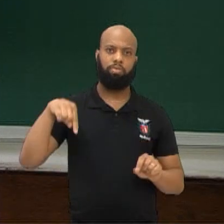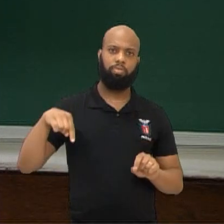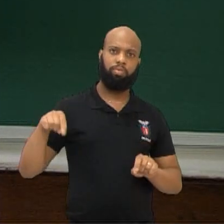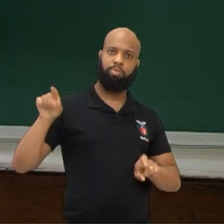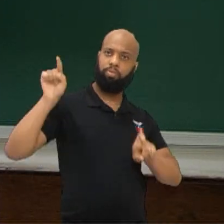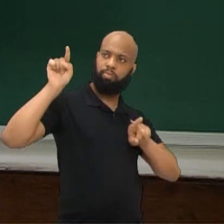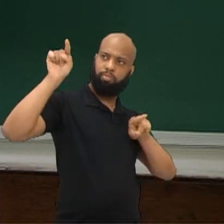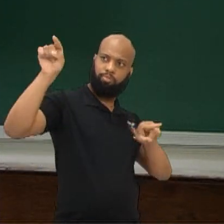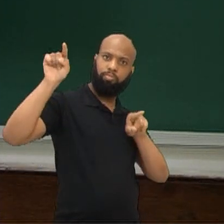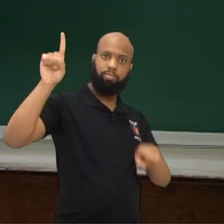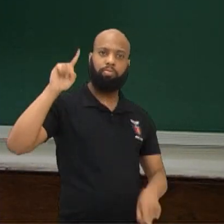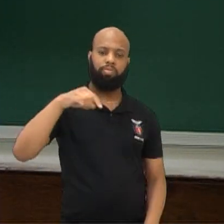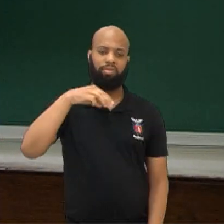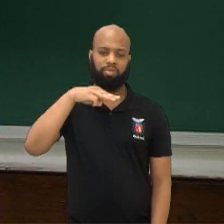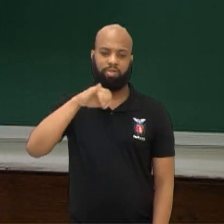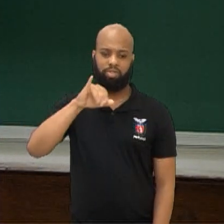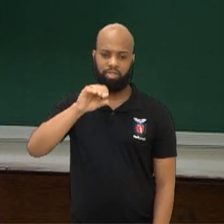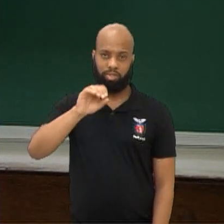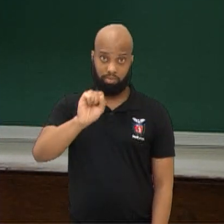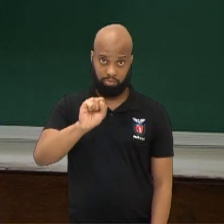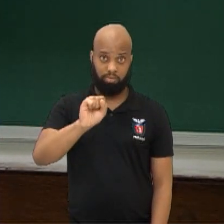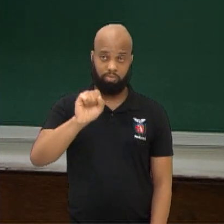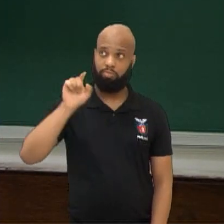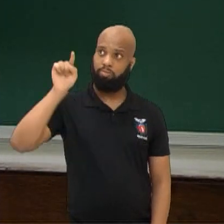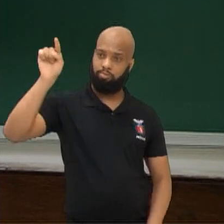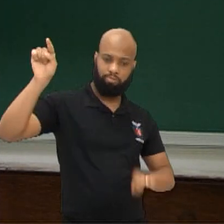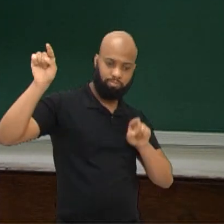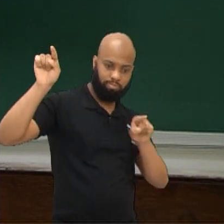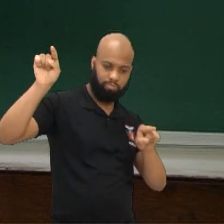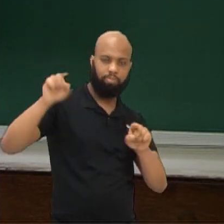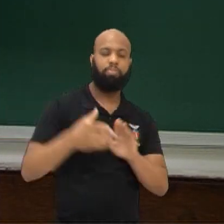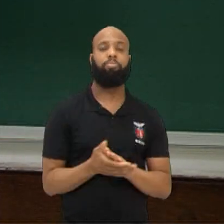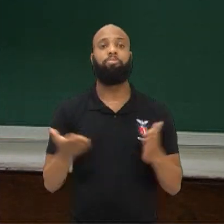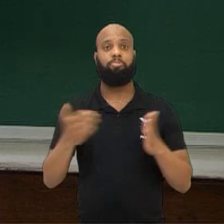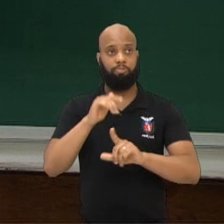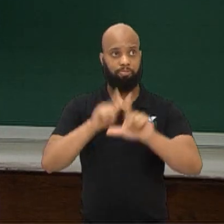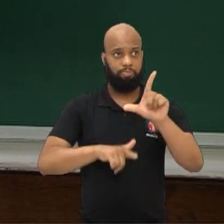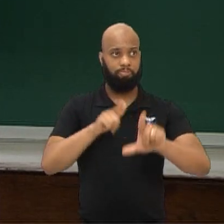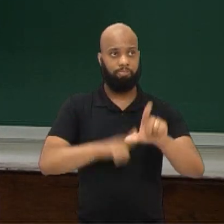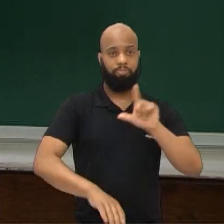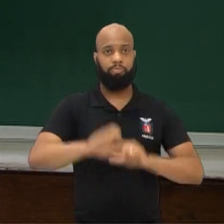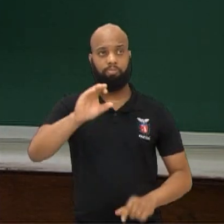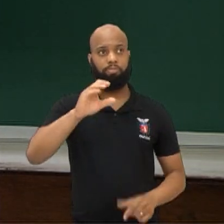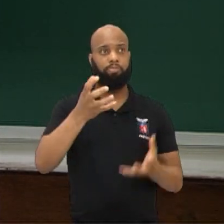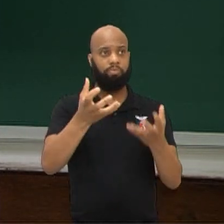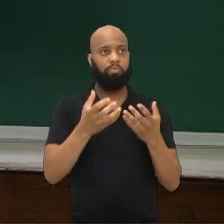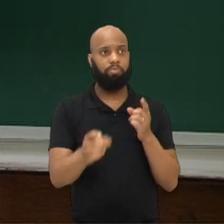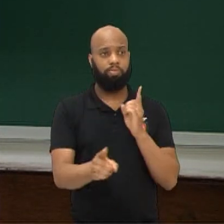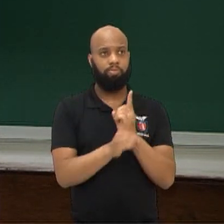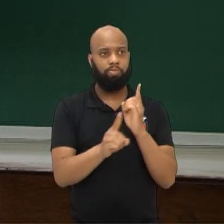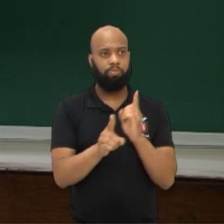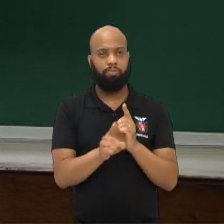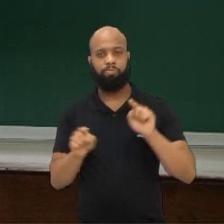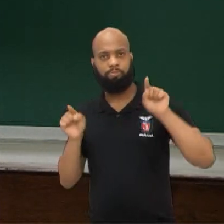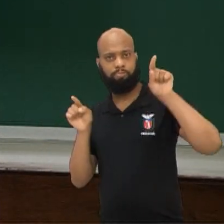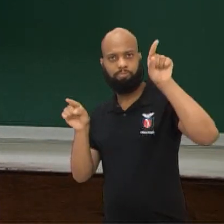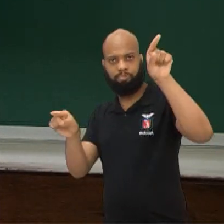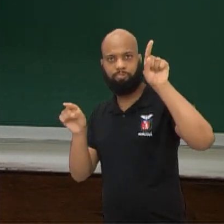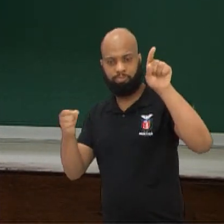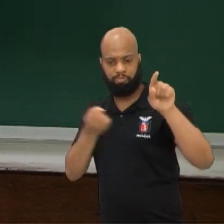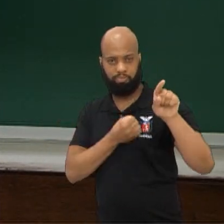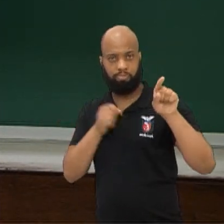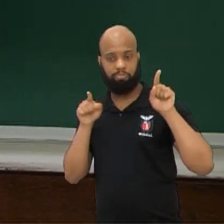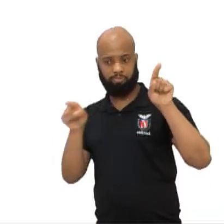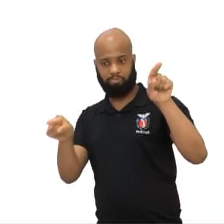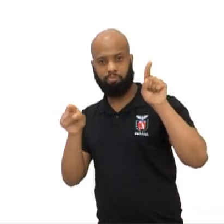são os meios da proporção, tá? E na letra C, eu tenho os extremos desta